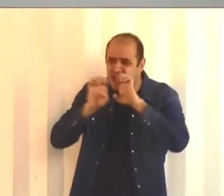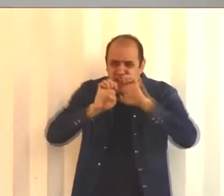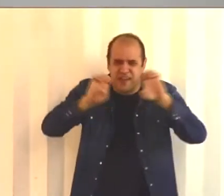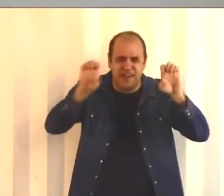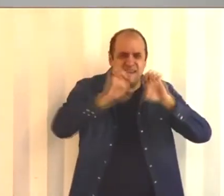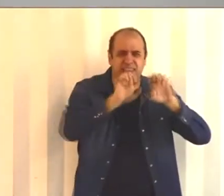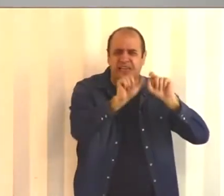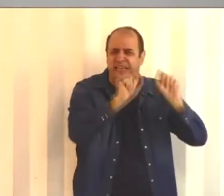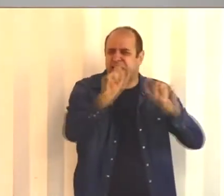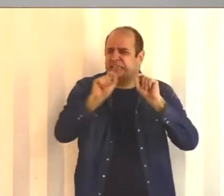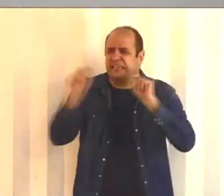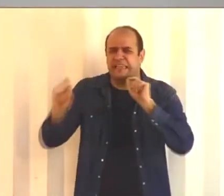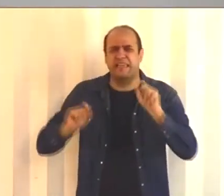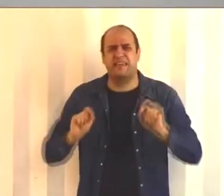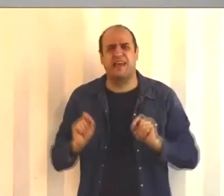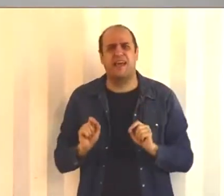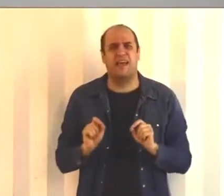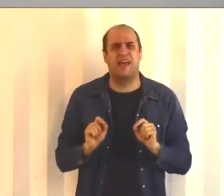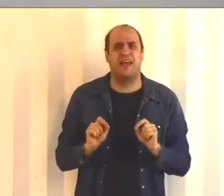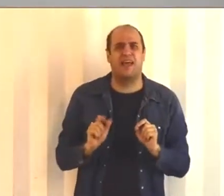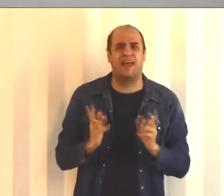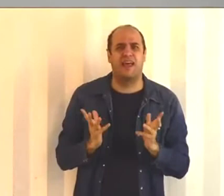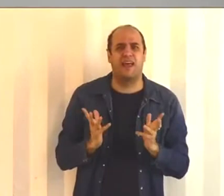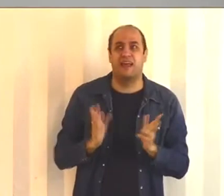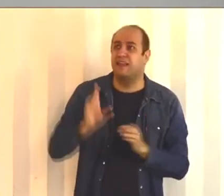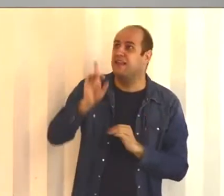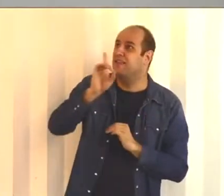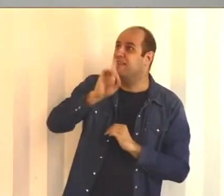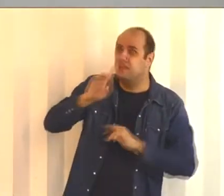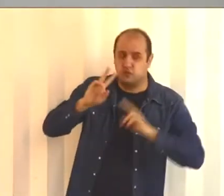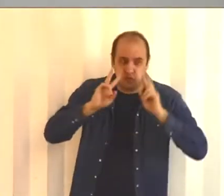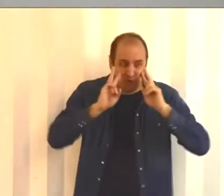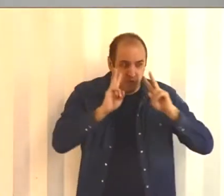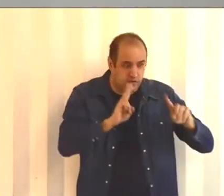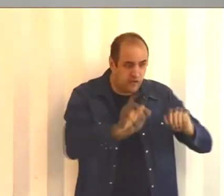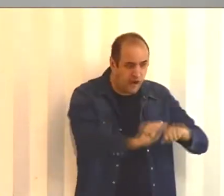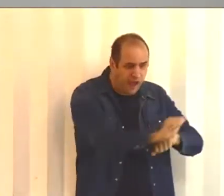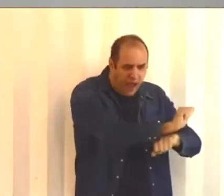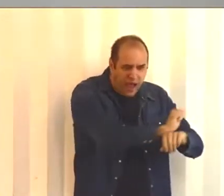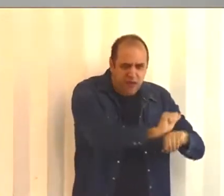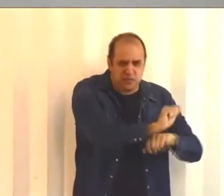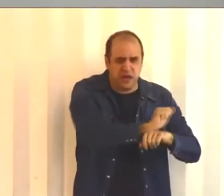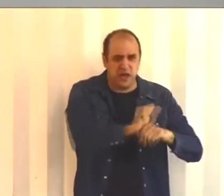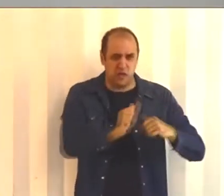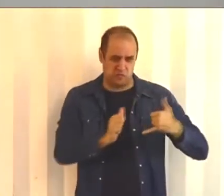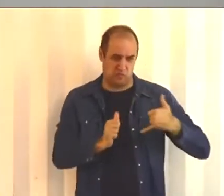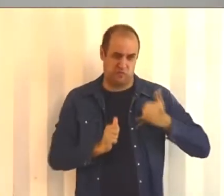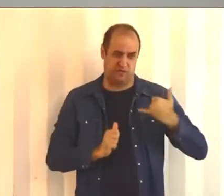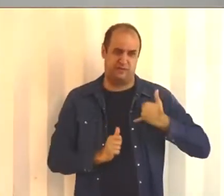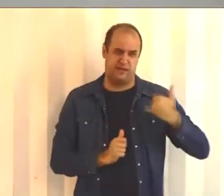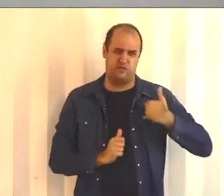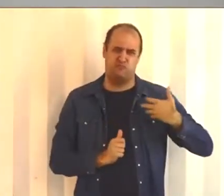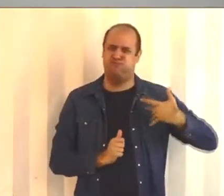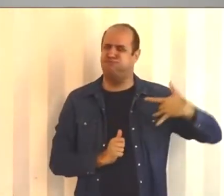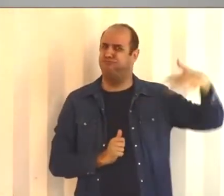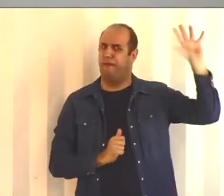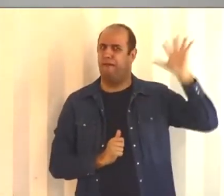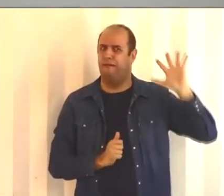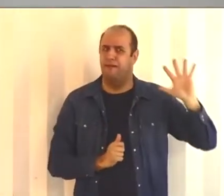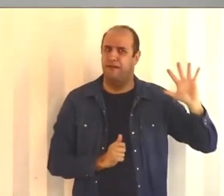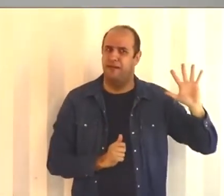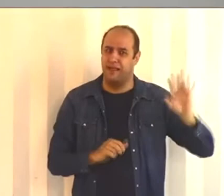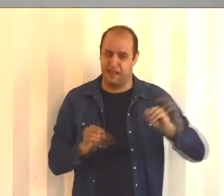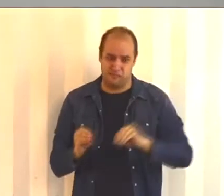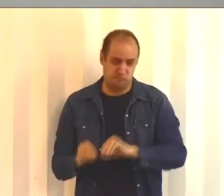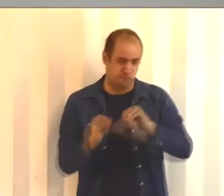olhando? Olha, se Deus contemplou Abraão na sua idade avançada e lhe leva para uma